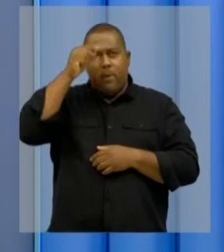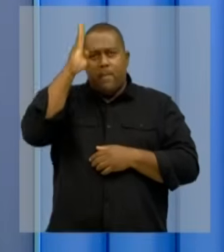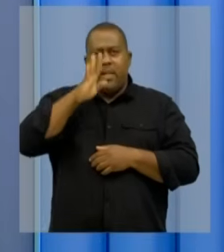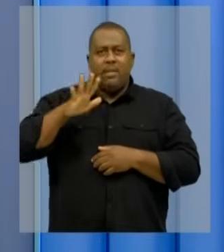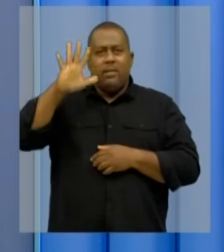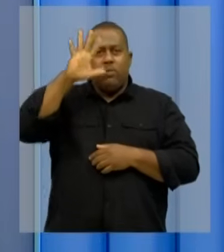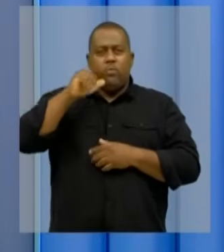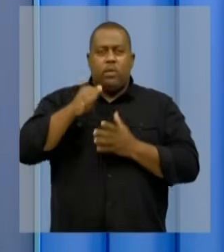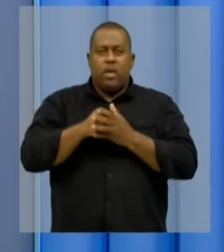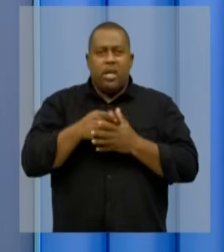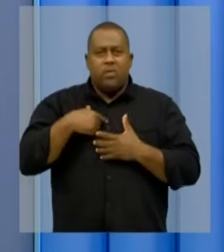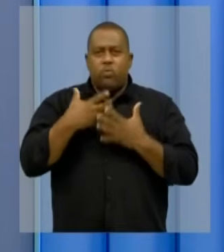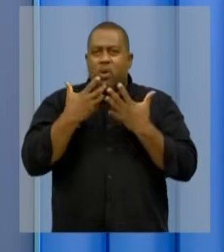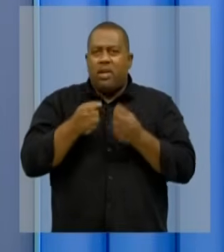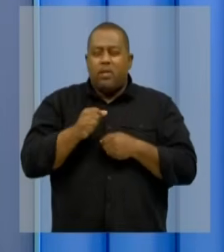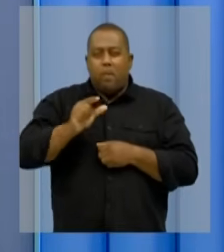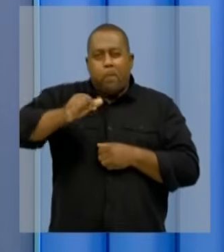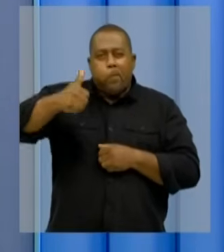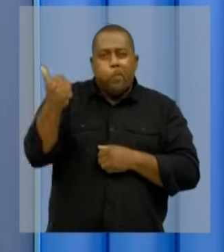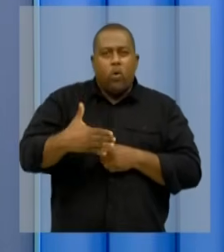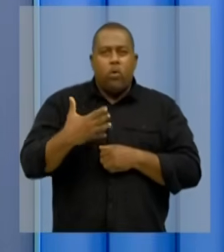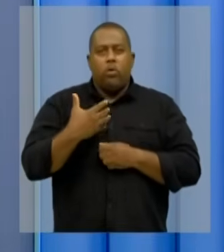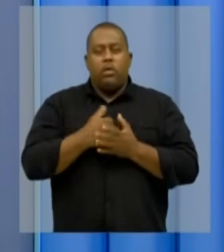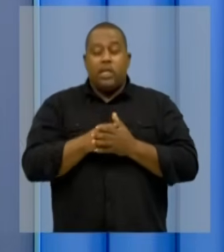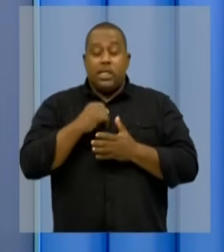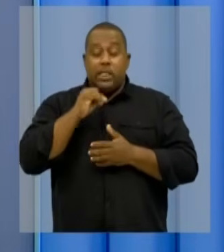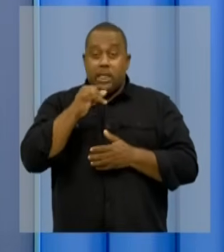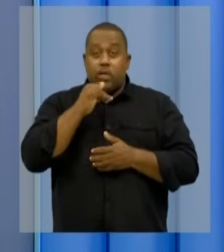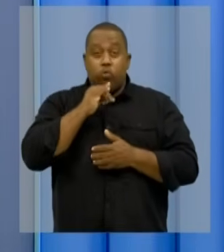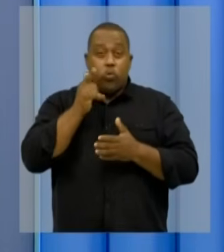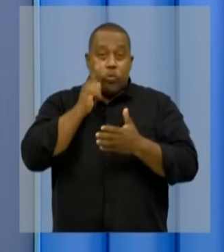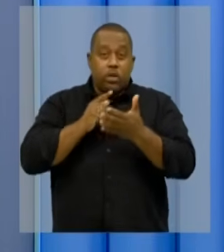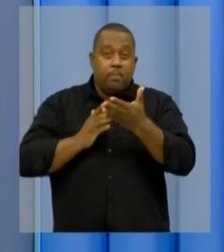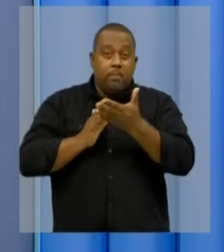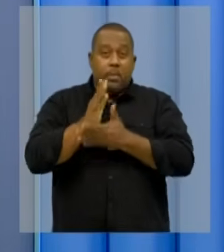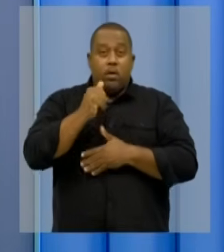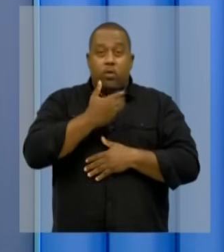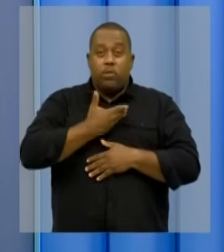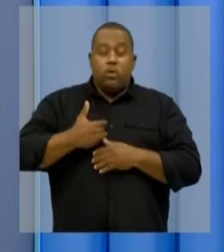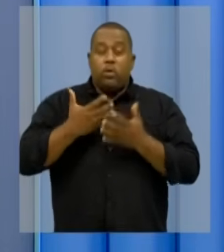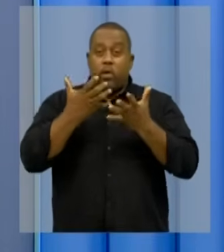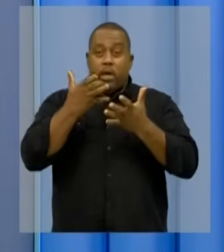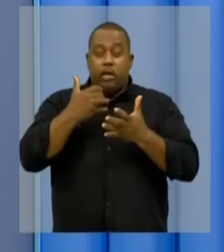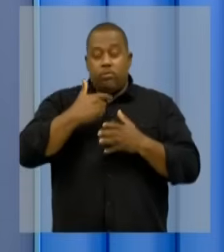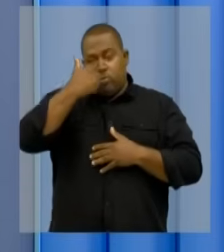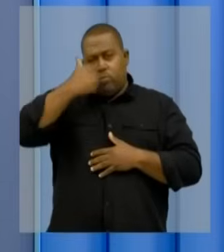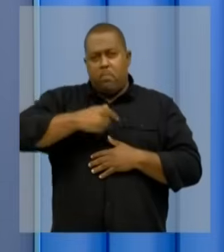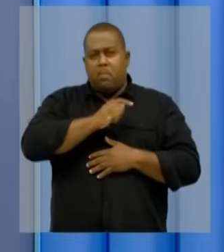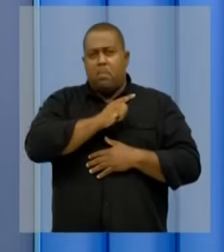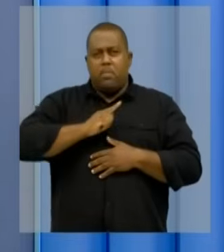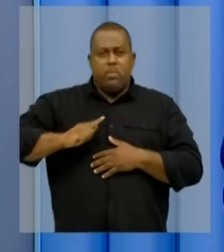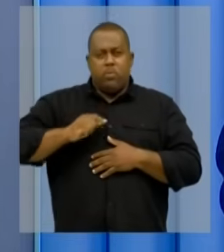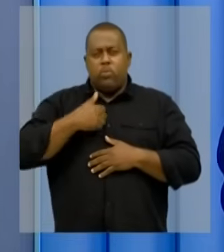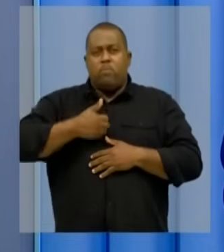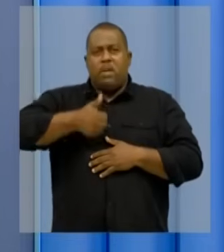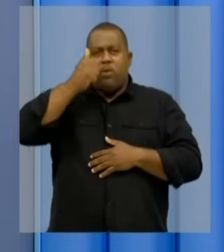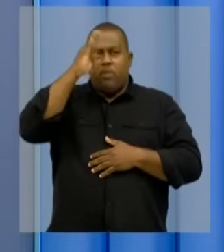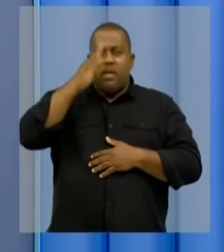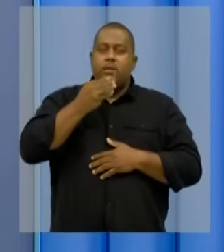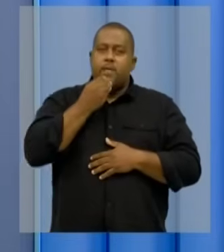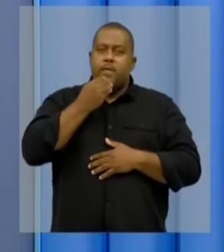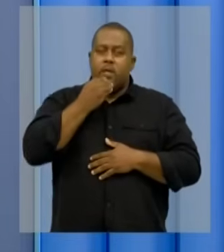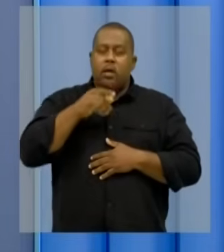me contento com pouco. Se eu tiver a oportunidade de ser governador, quero ser o melhor governador do Brasil. O senhor foi testado